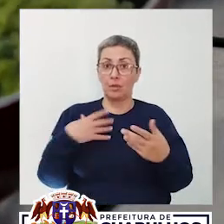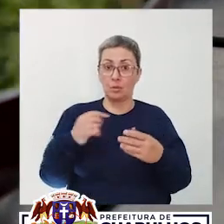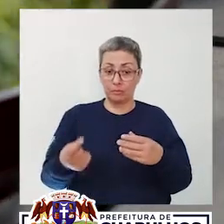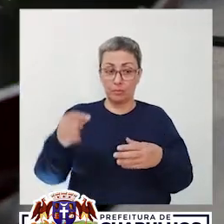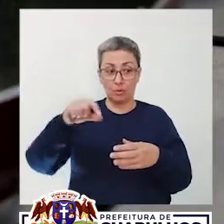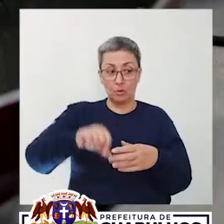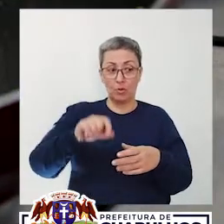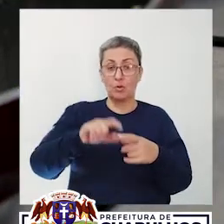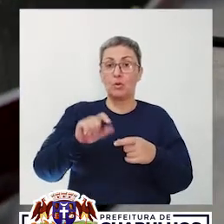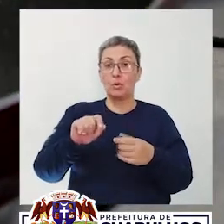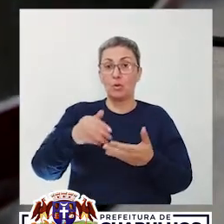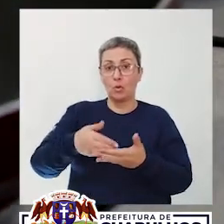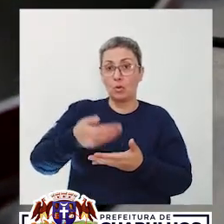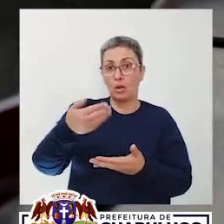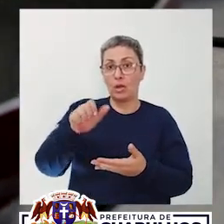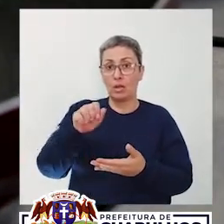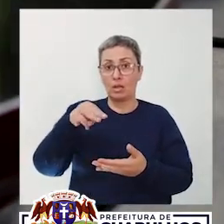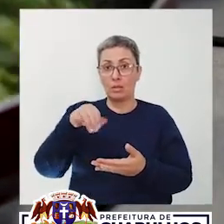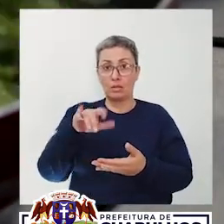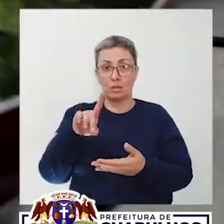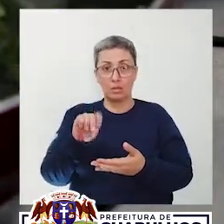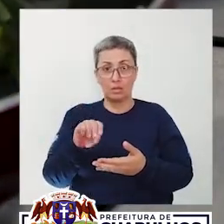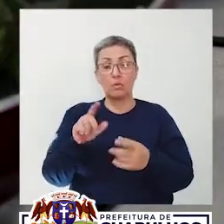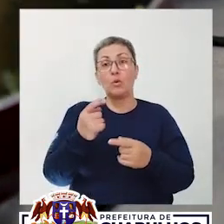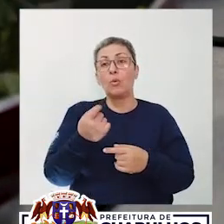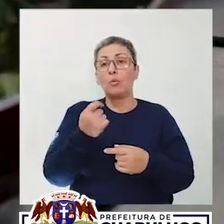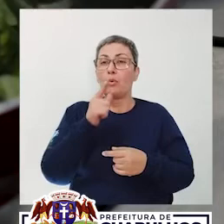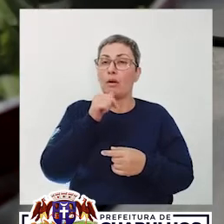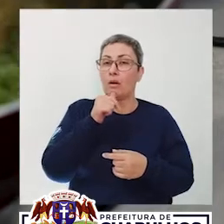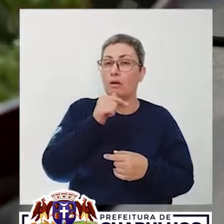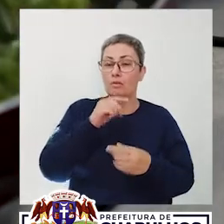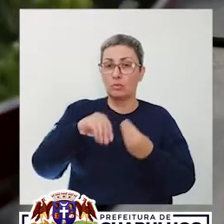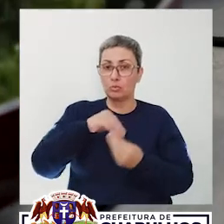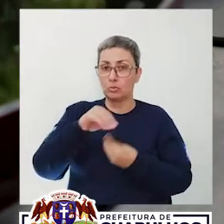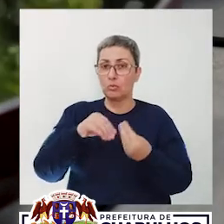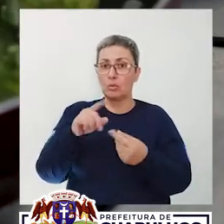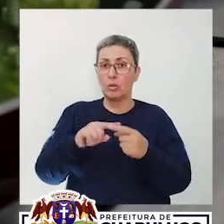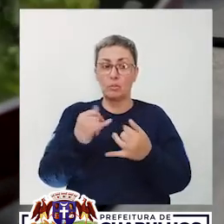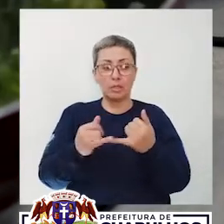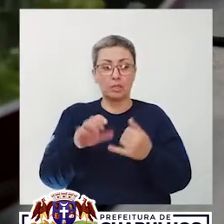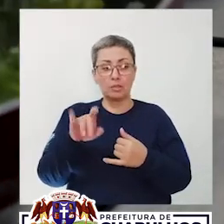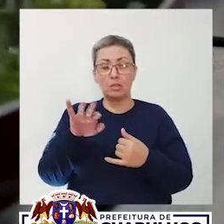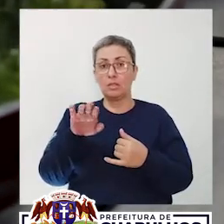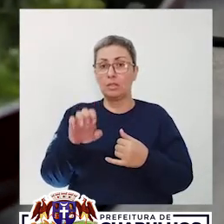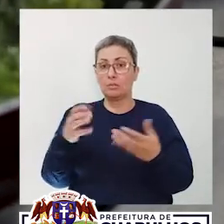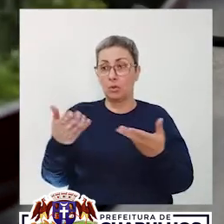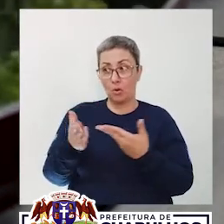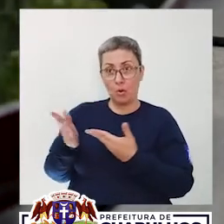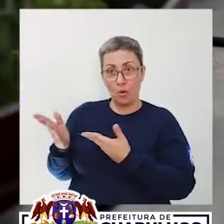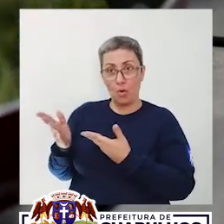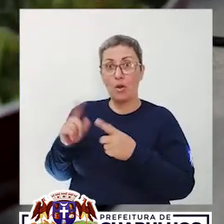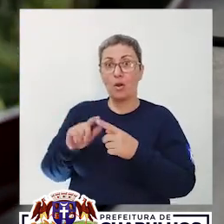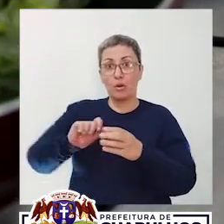Então, eu coloquei agora uma colherzinha de amido com um pouquinho de água para ela ficar que nem um creme assim,